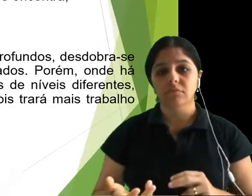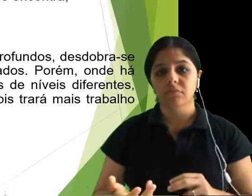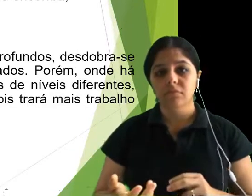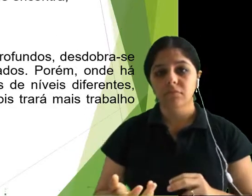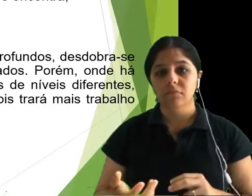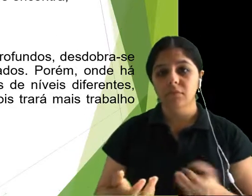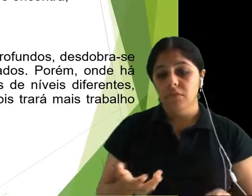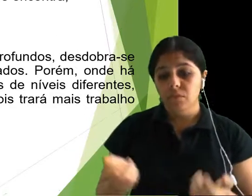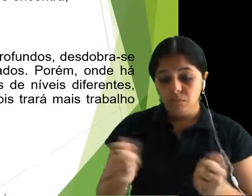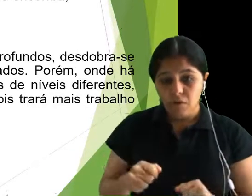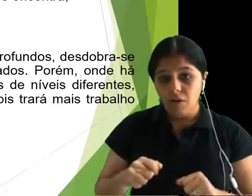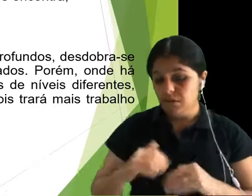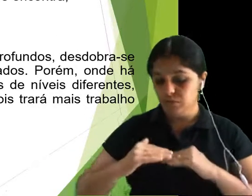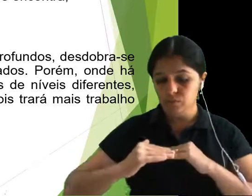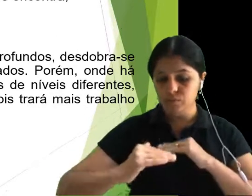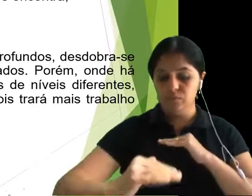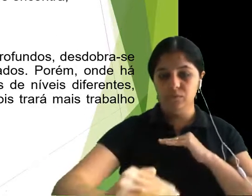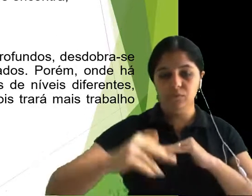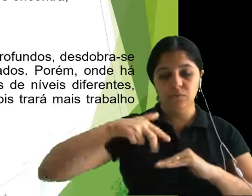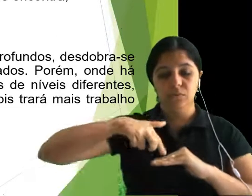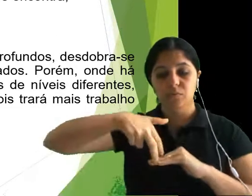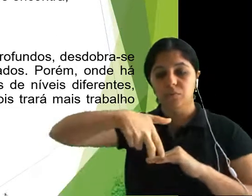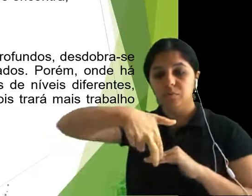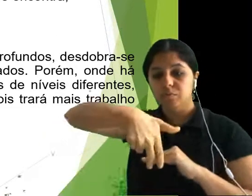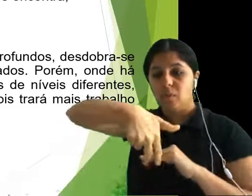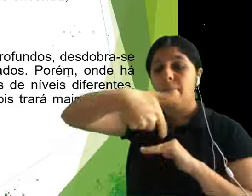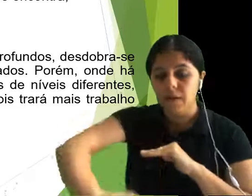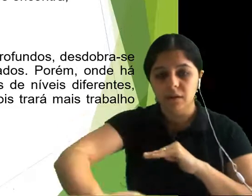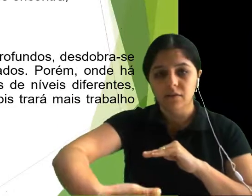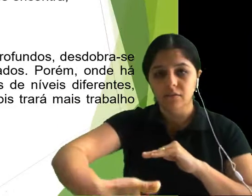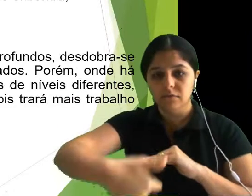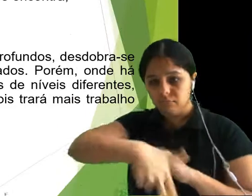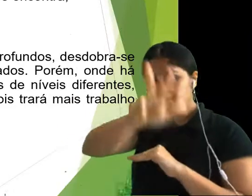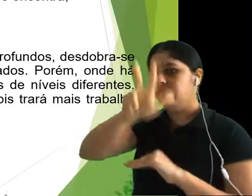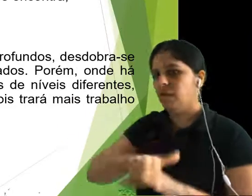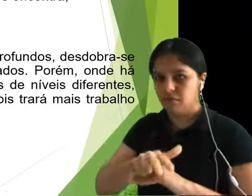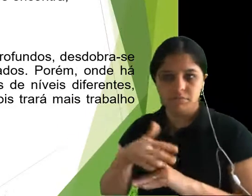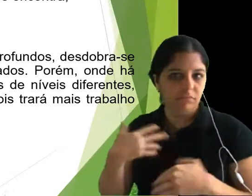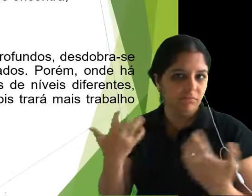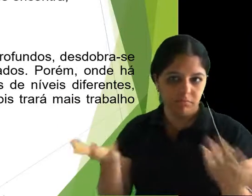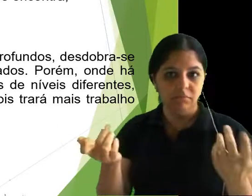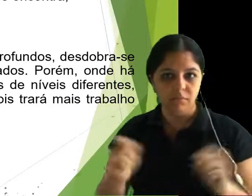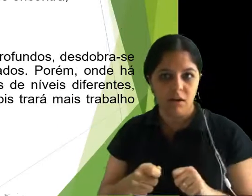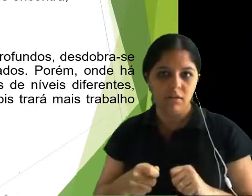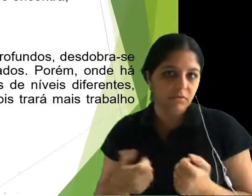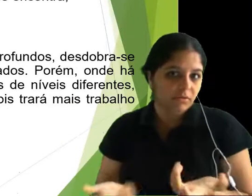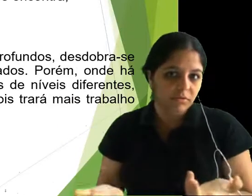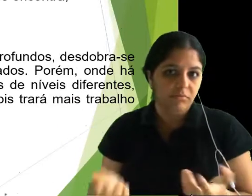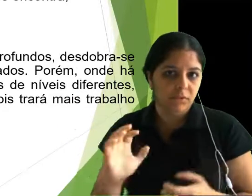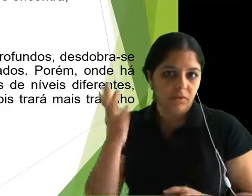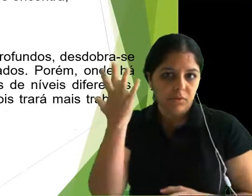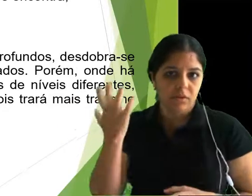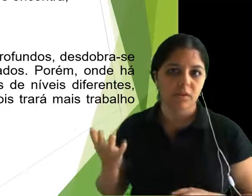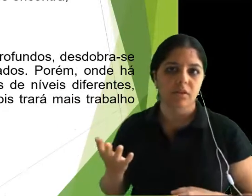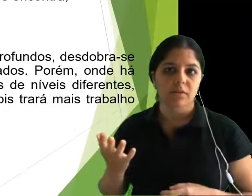mesmo nível que se encontra, né? Eu tô aqui andando no chão, loft, caí, escorreguei, desequilibrei, machuquei, ou cair para